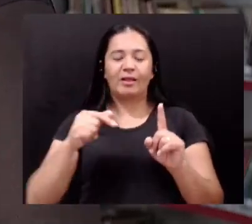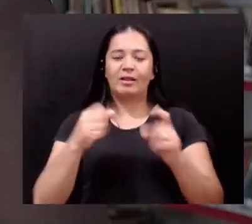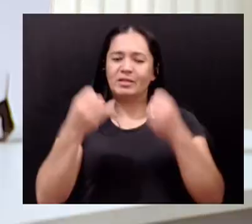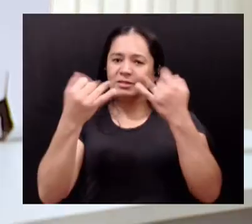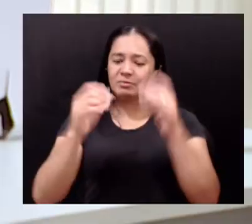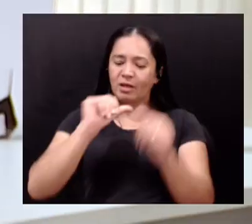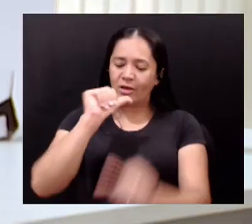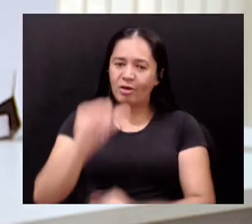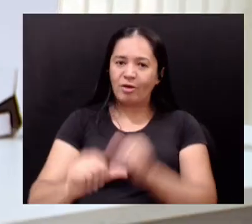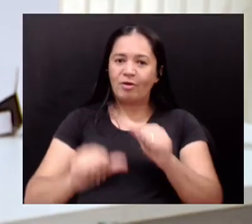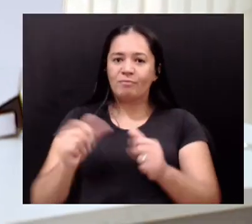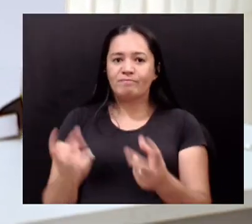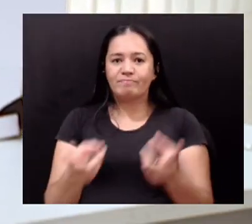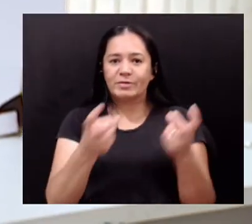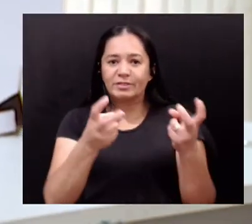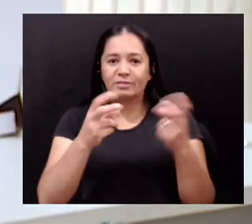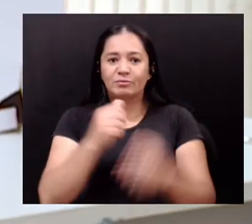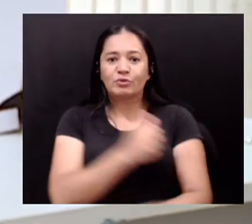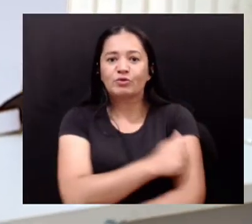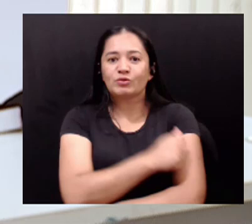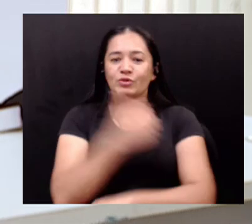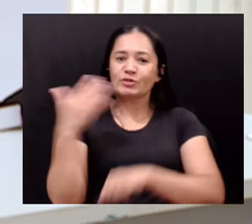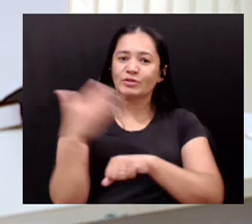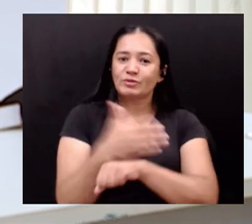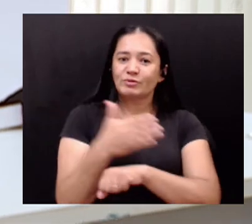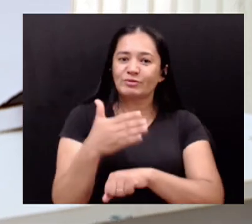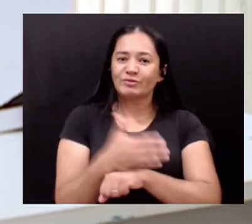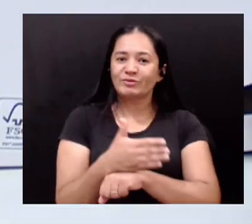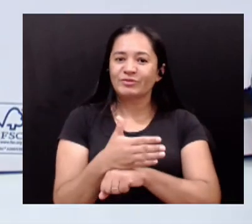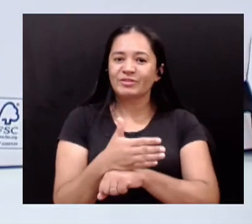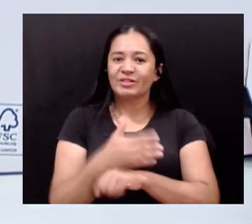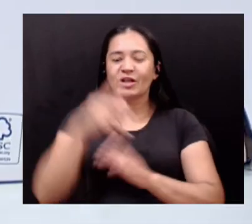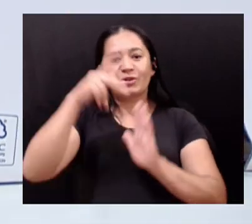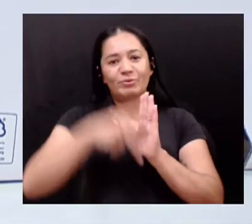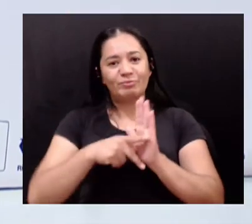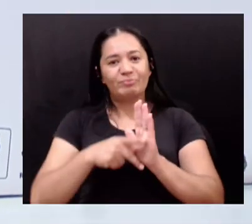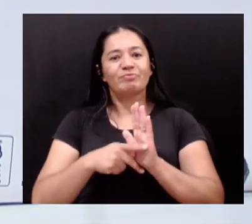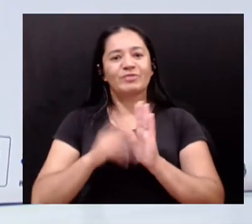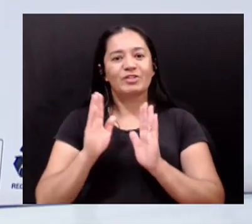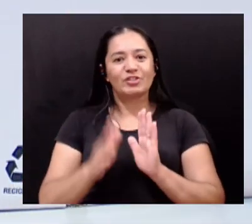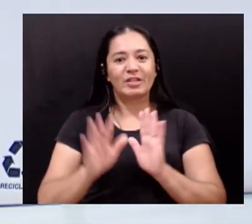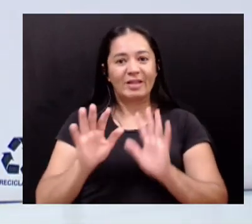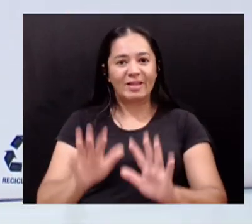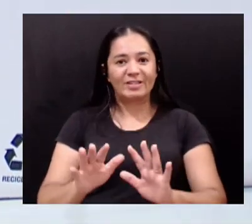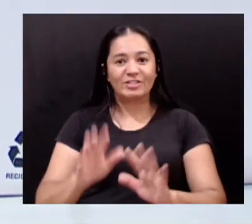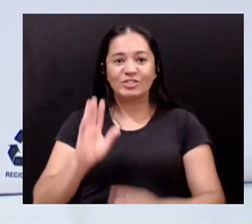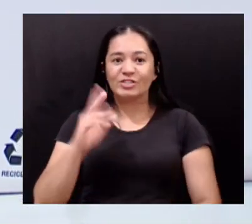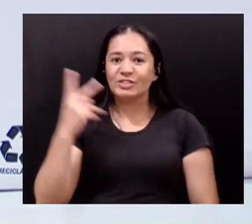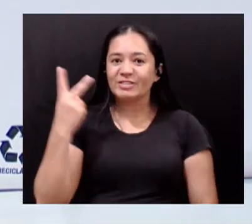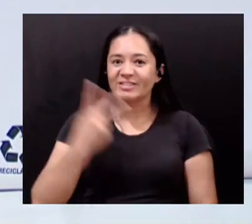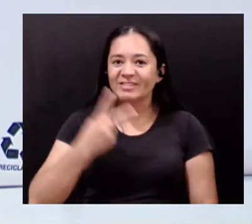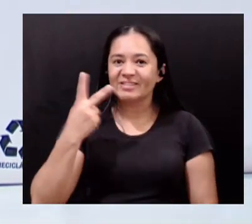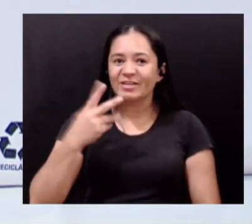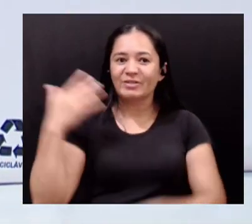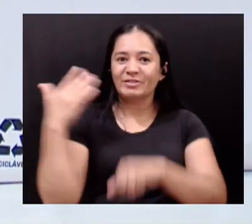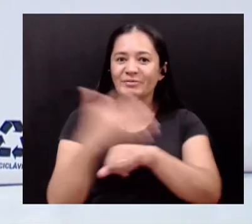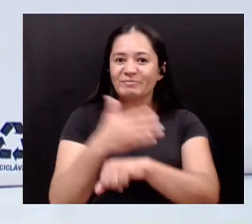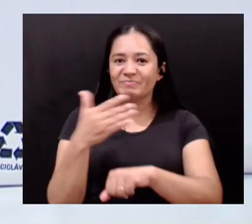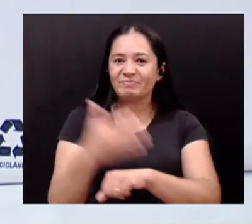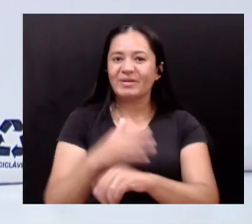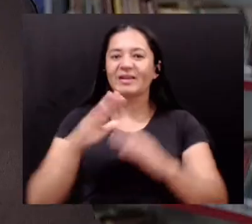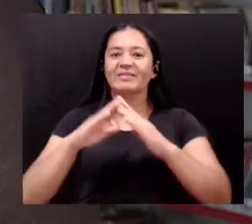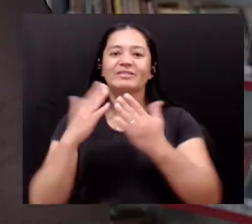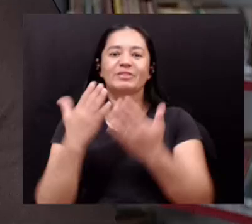nos alunos que participaram do programa, já que esta é a segunda participação da escola no